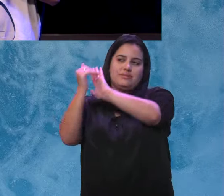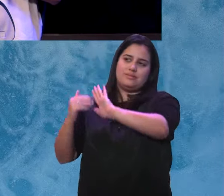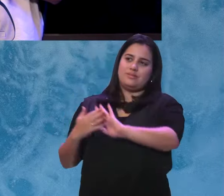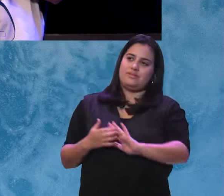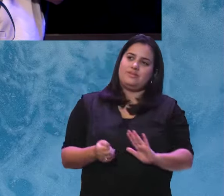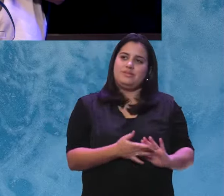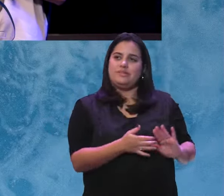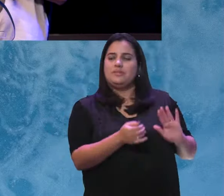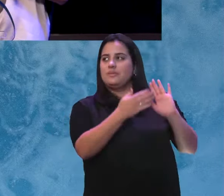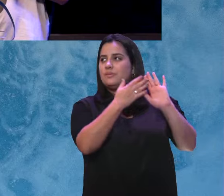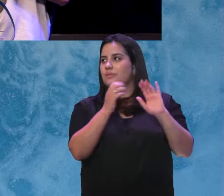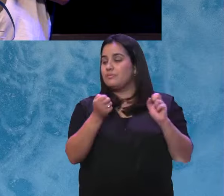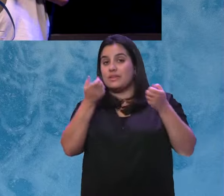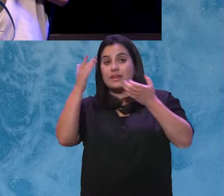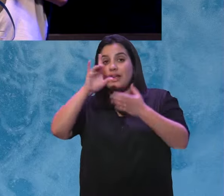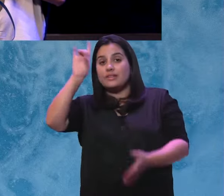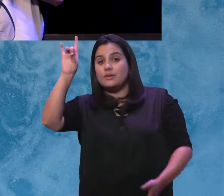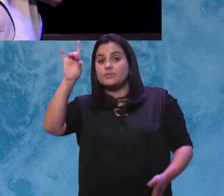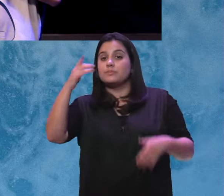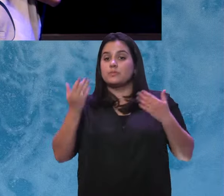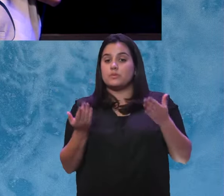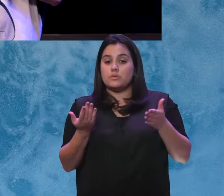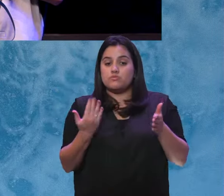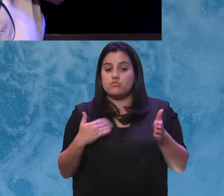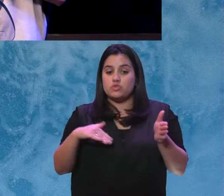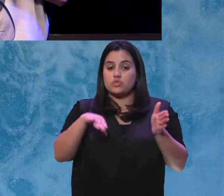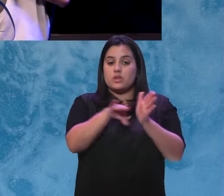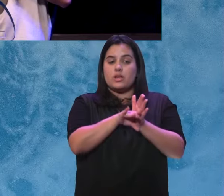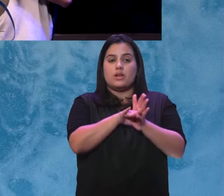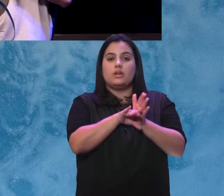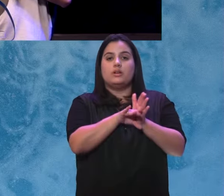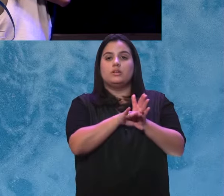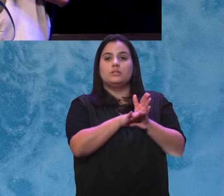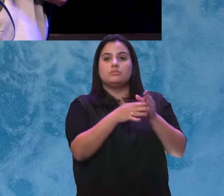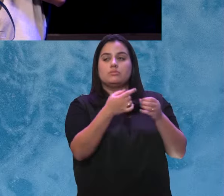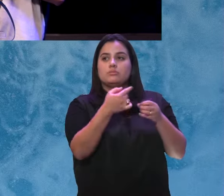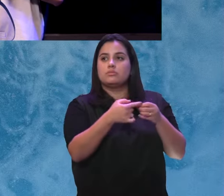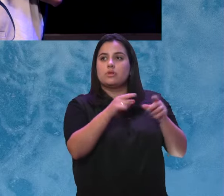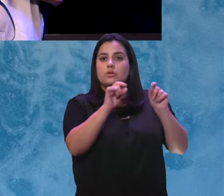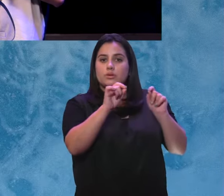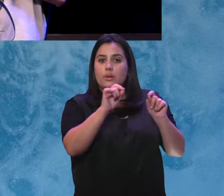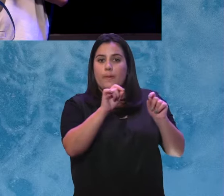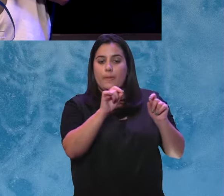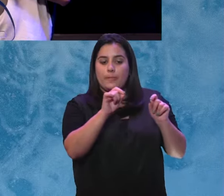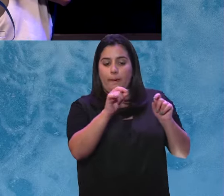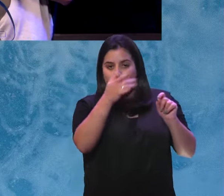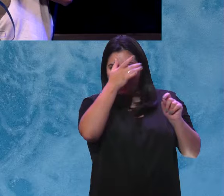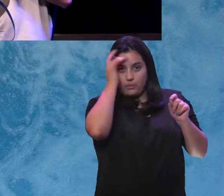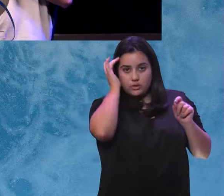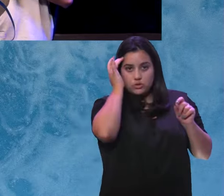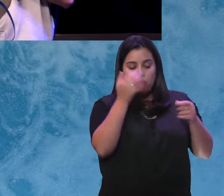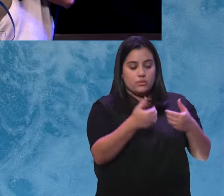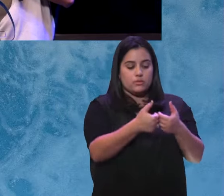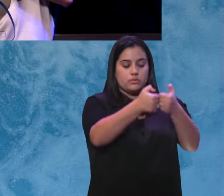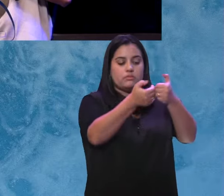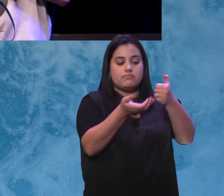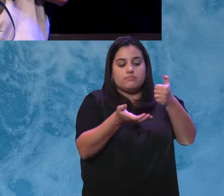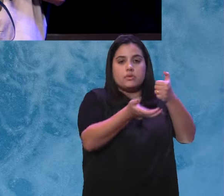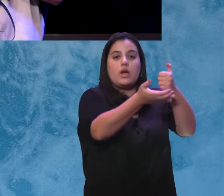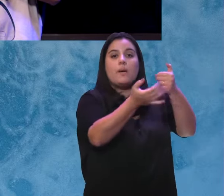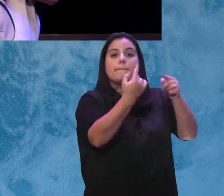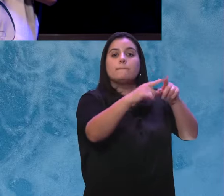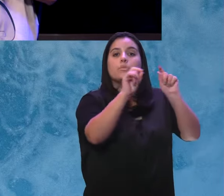e símbolos. Quando chegaram à eira de Nacon, Uzai esticou o braço e segurou a arca de Deus, porque os bois